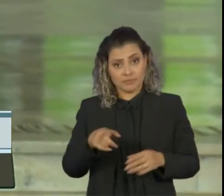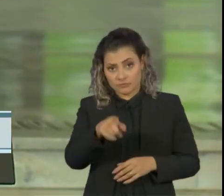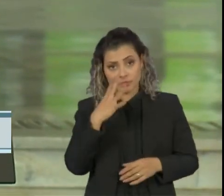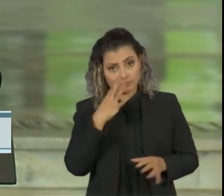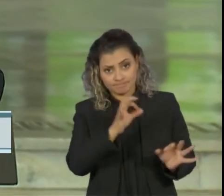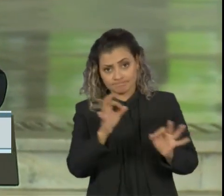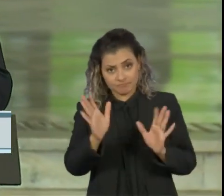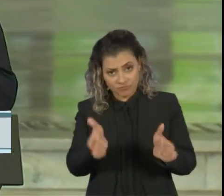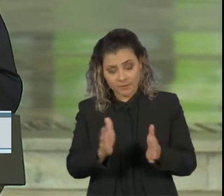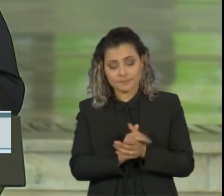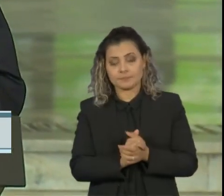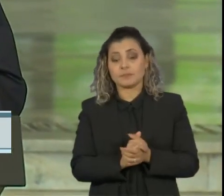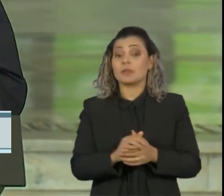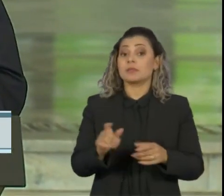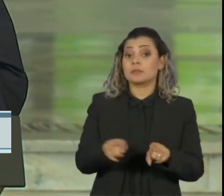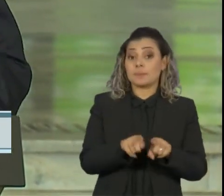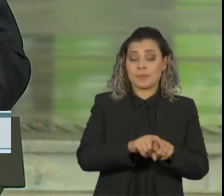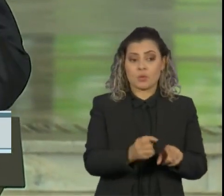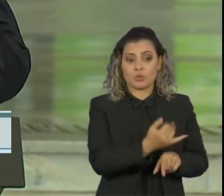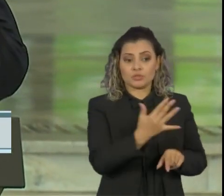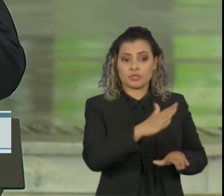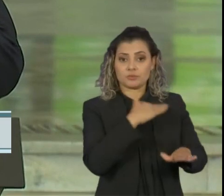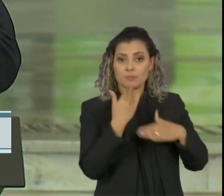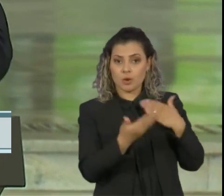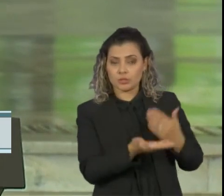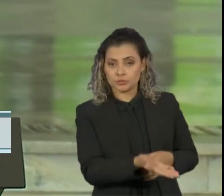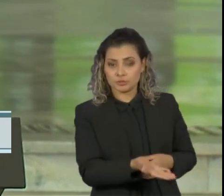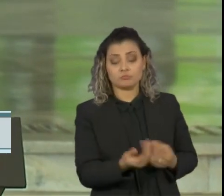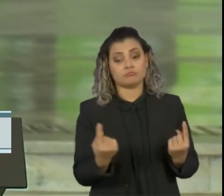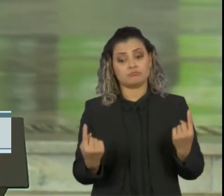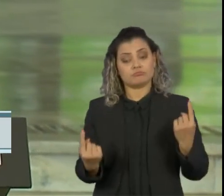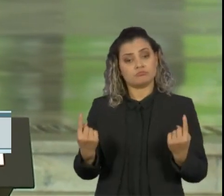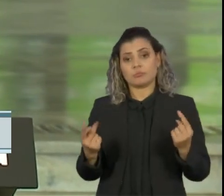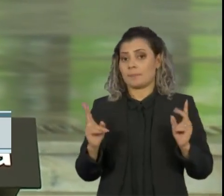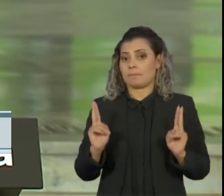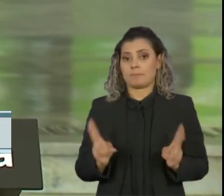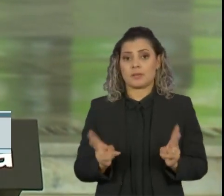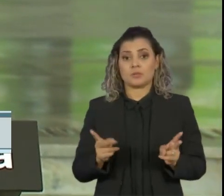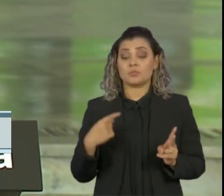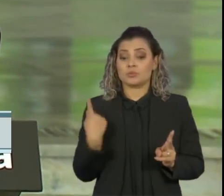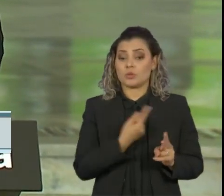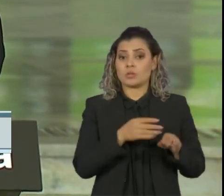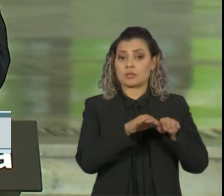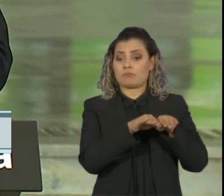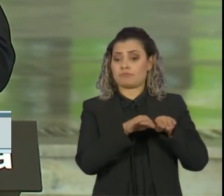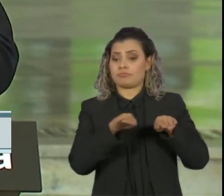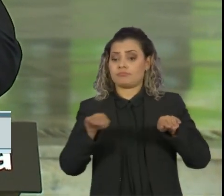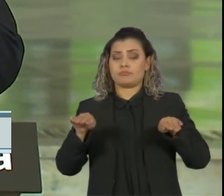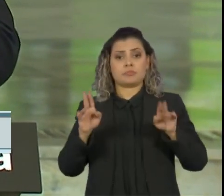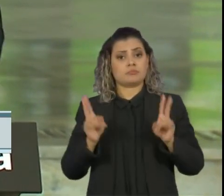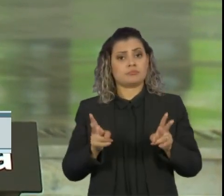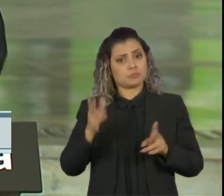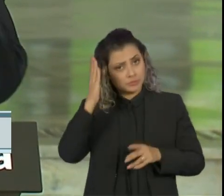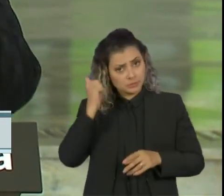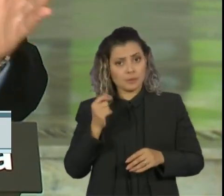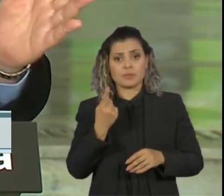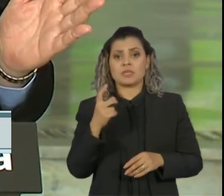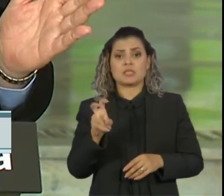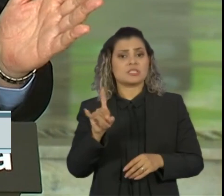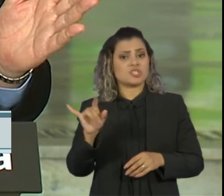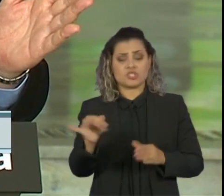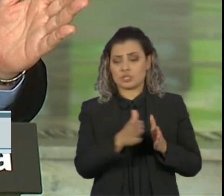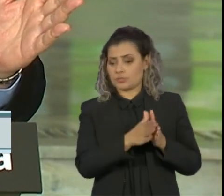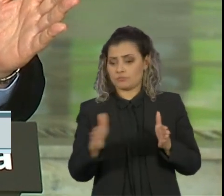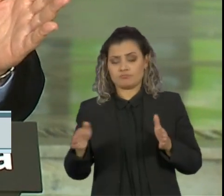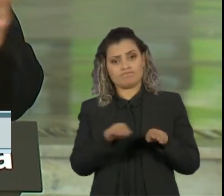viram, como o número de óbitos, estão dentro do nosso cenário para os próximos 15 dias a